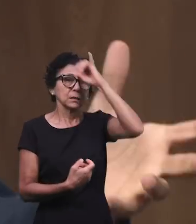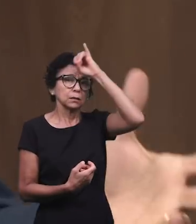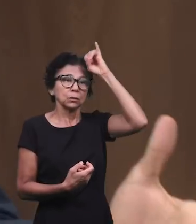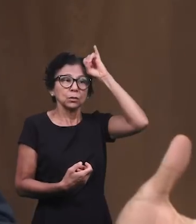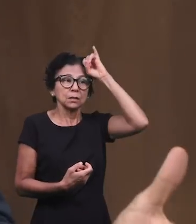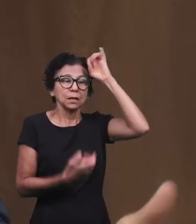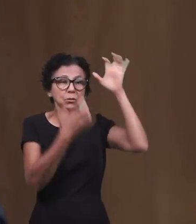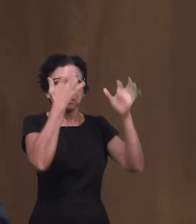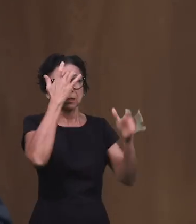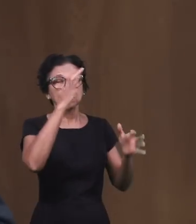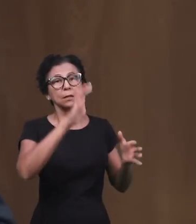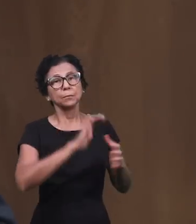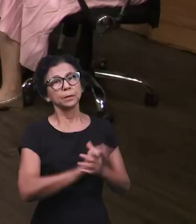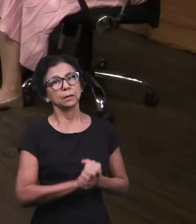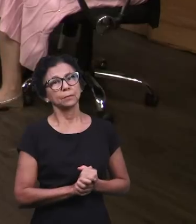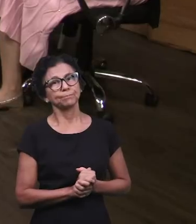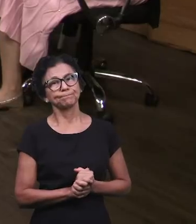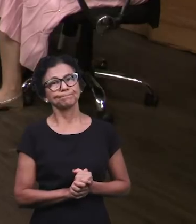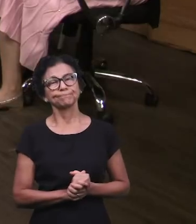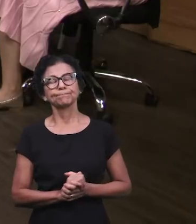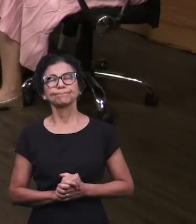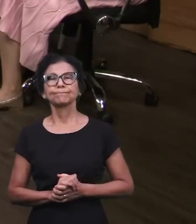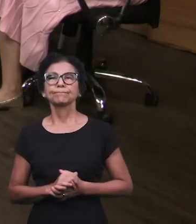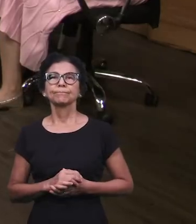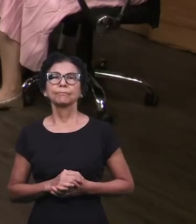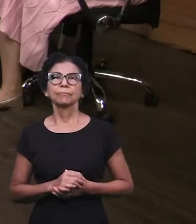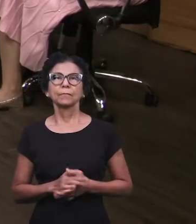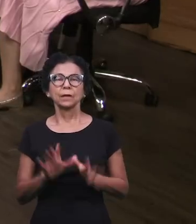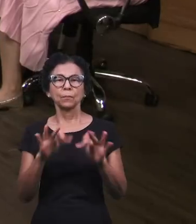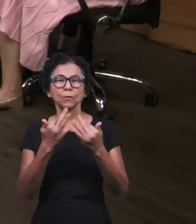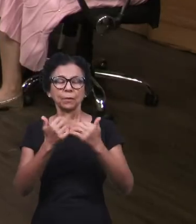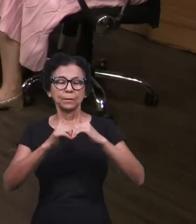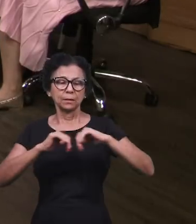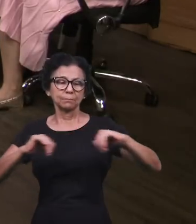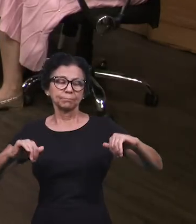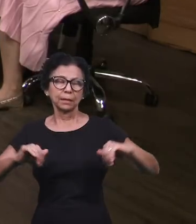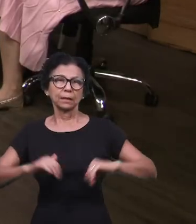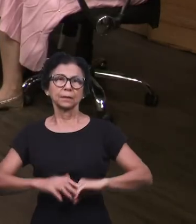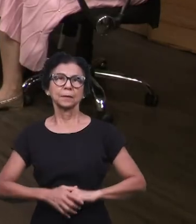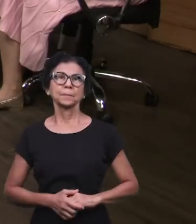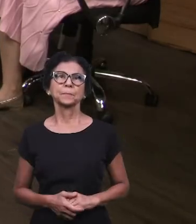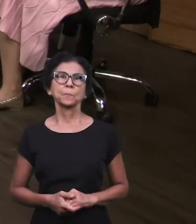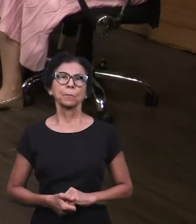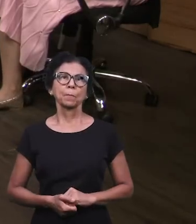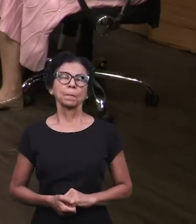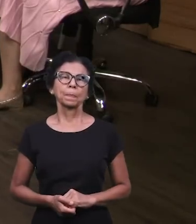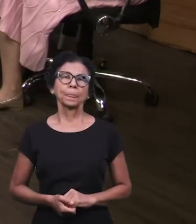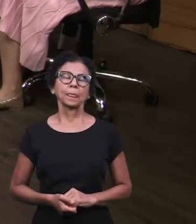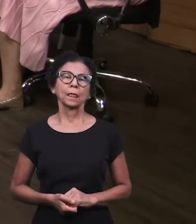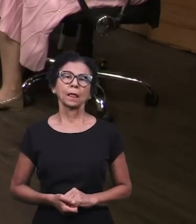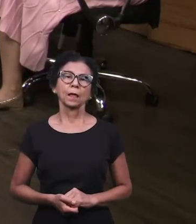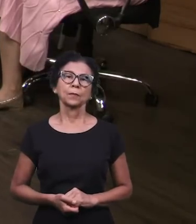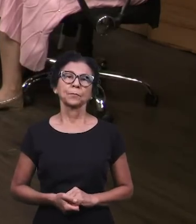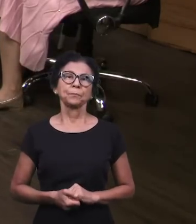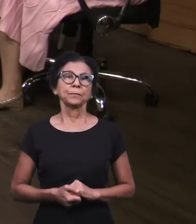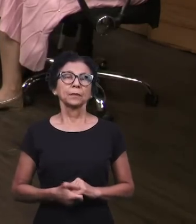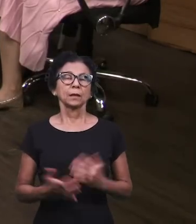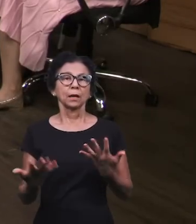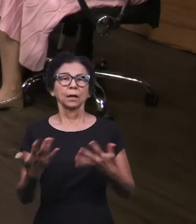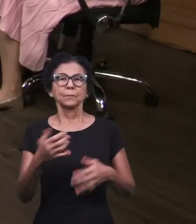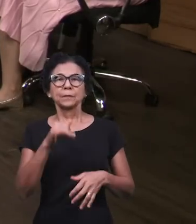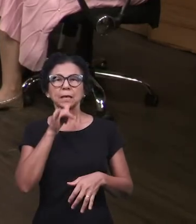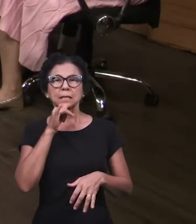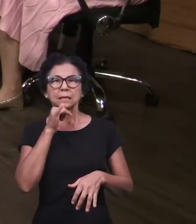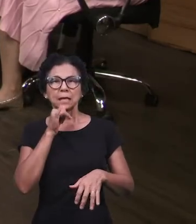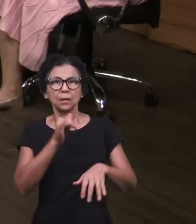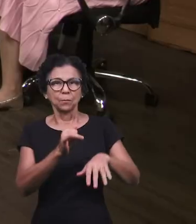dividir uma família, por exemplo. Você falou de uma doença contagiosa e uma doença que evolui. Ou seja, Sim. O doente, quando a doença